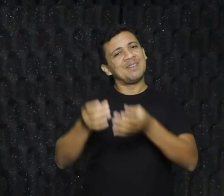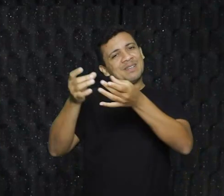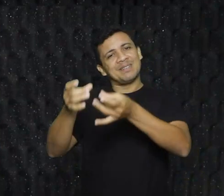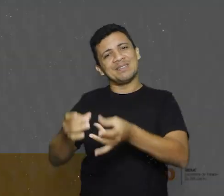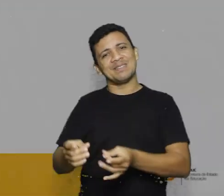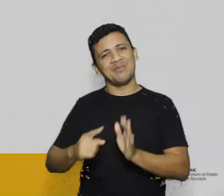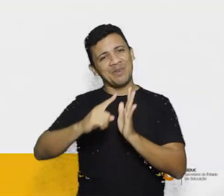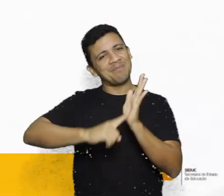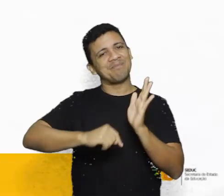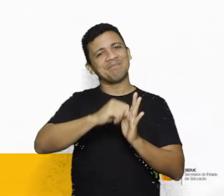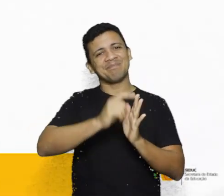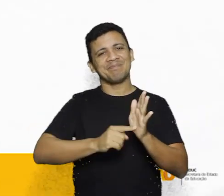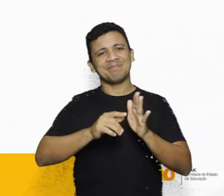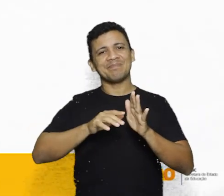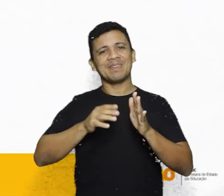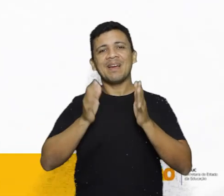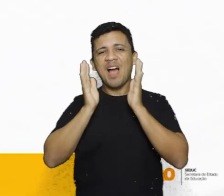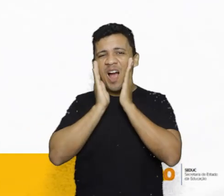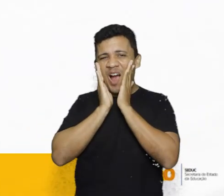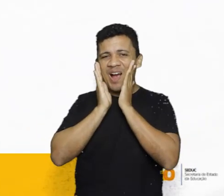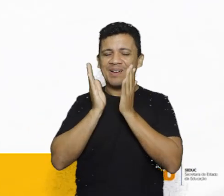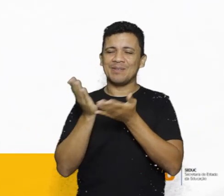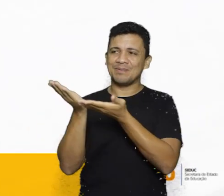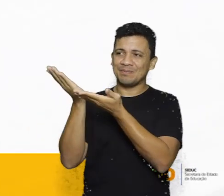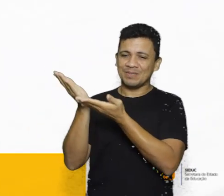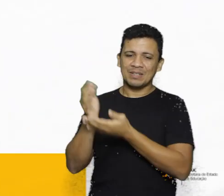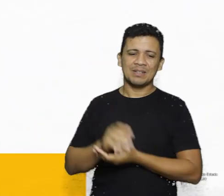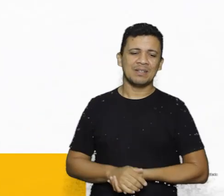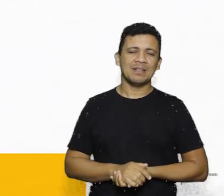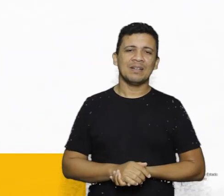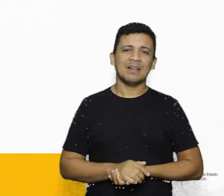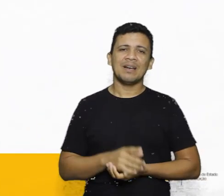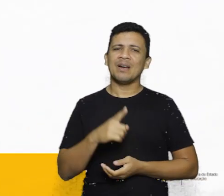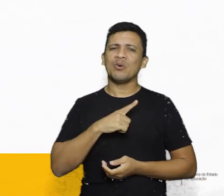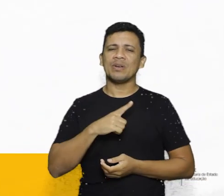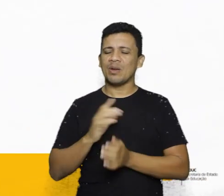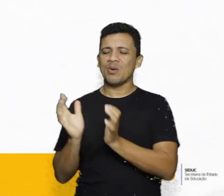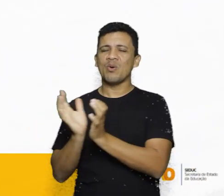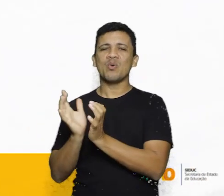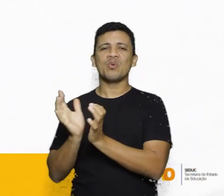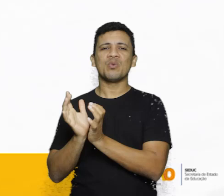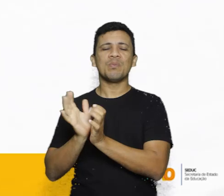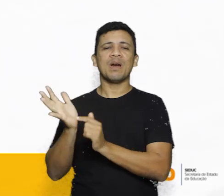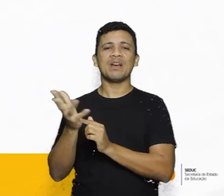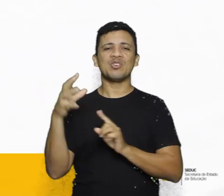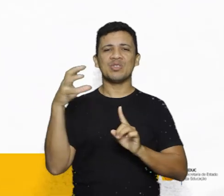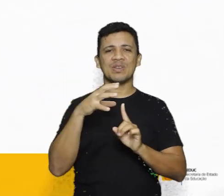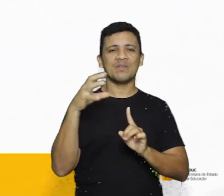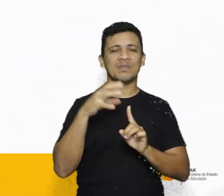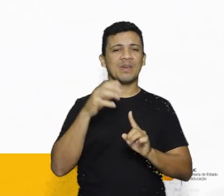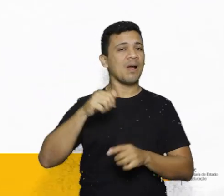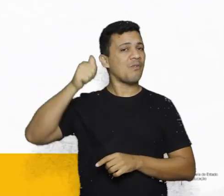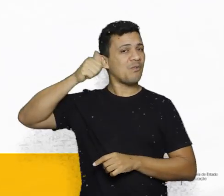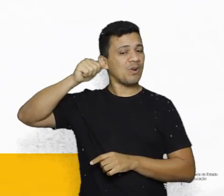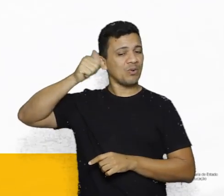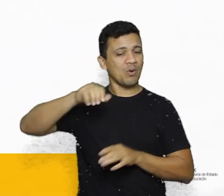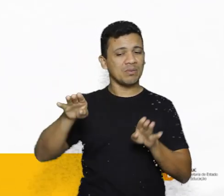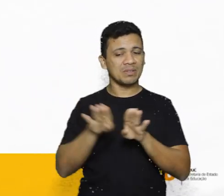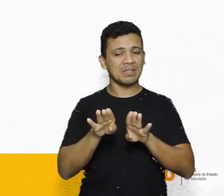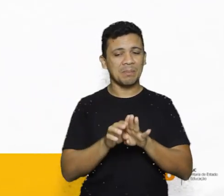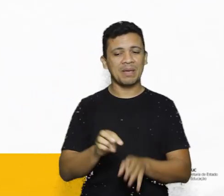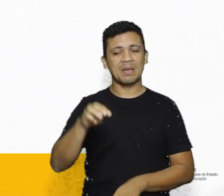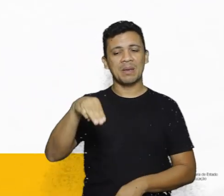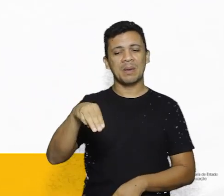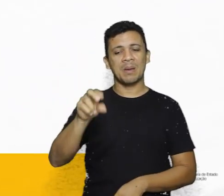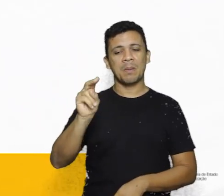expressionismo. E a gente pode dizer que, nesse caso, a influência de artistas como Van Gogh e Munch,